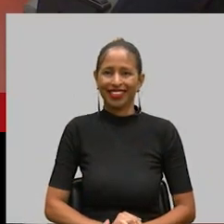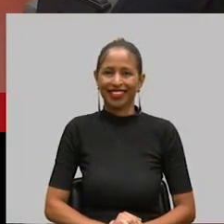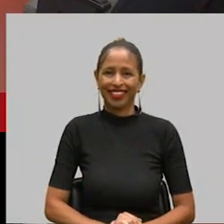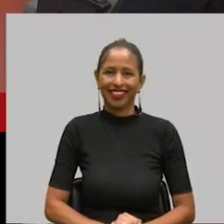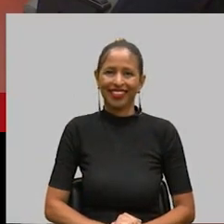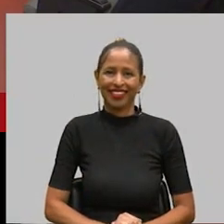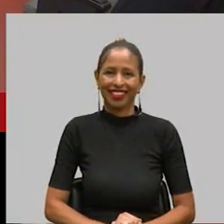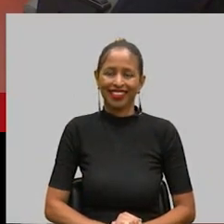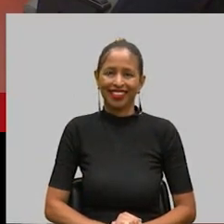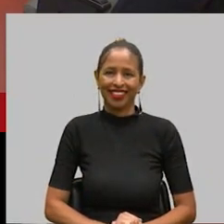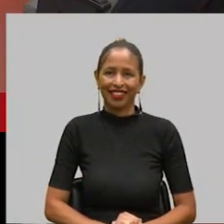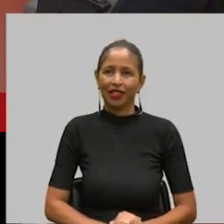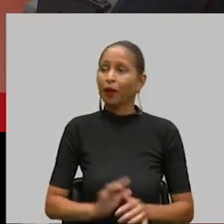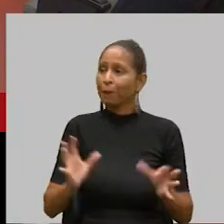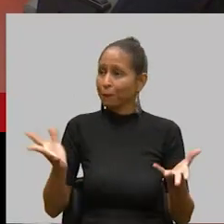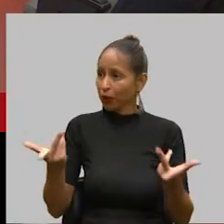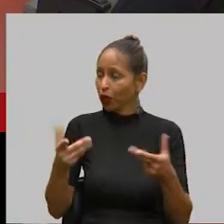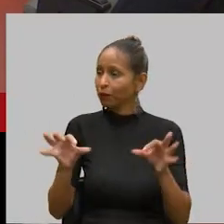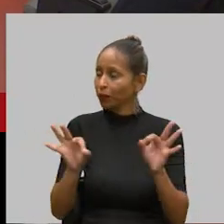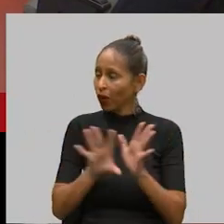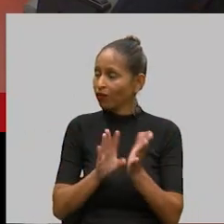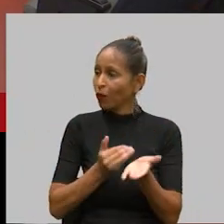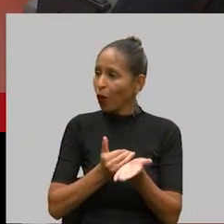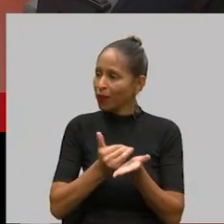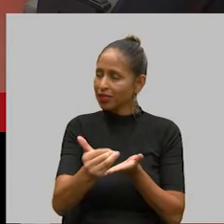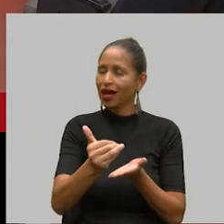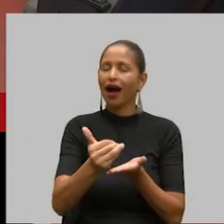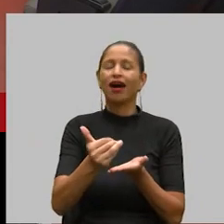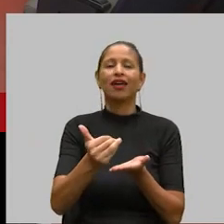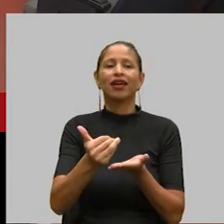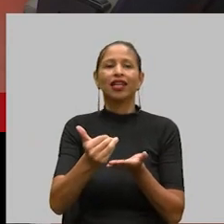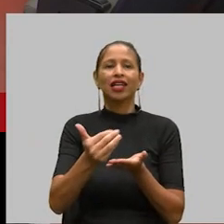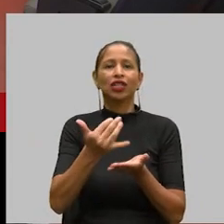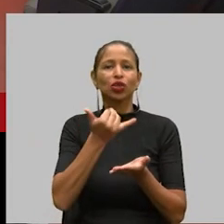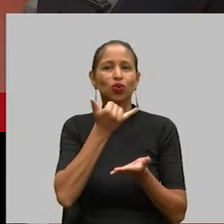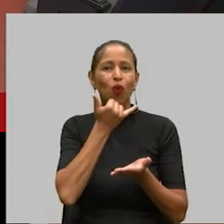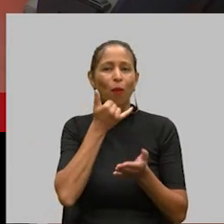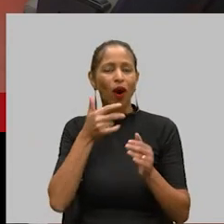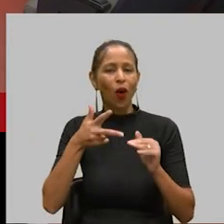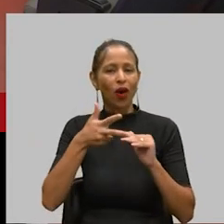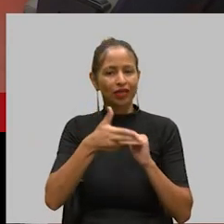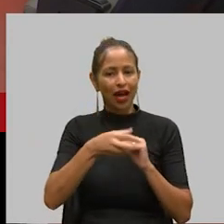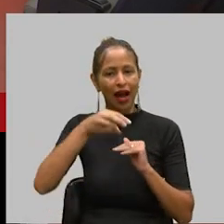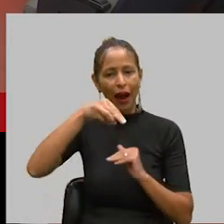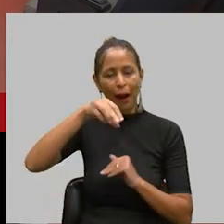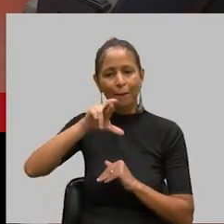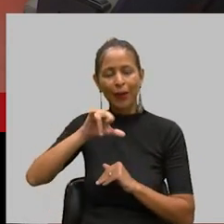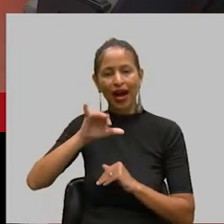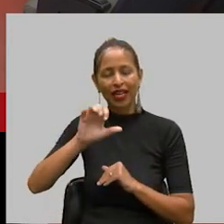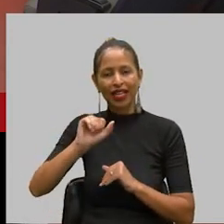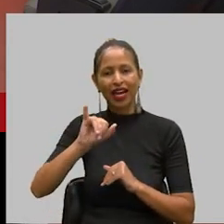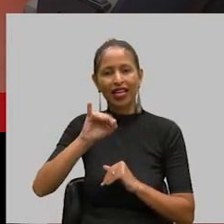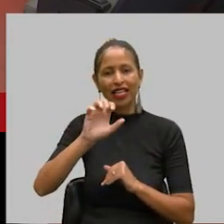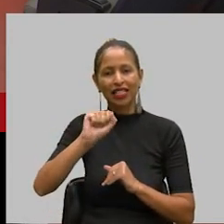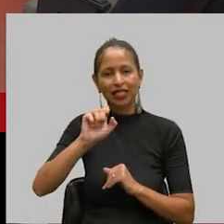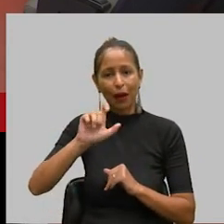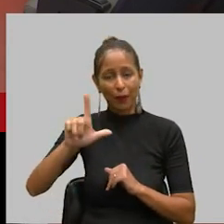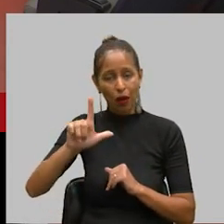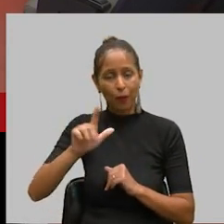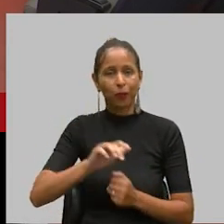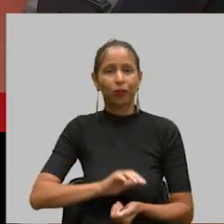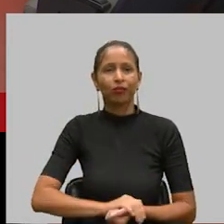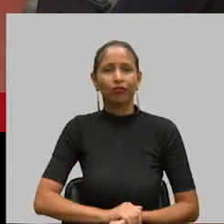debatedores perfeito então com a palavra mais uma vez Desculpem a interrupção Maria Isabel você vai ser a nossa